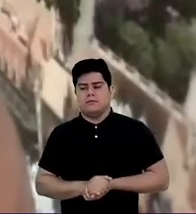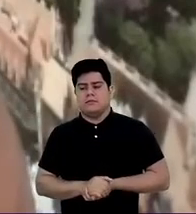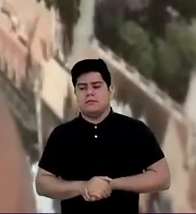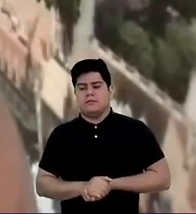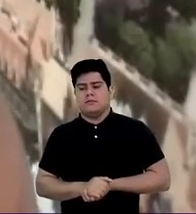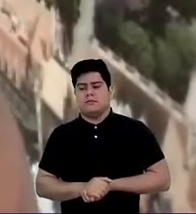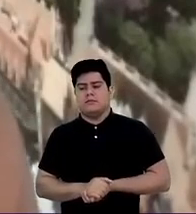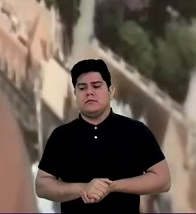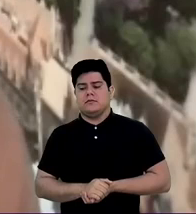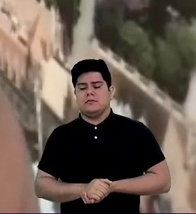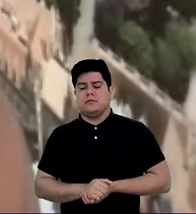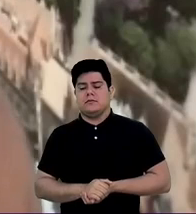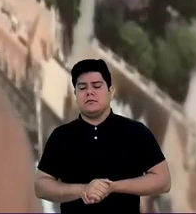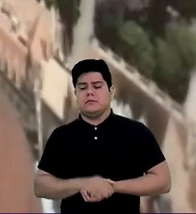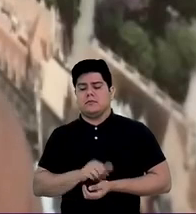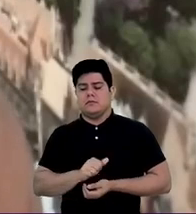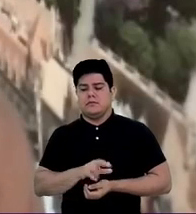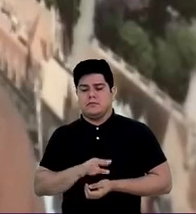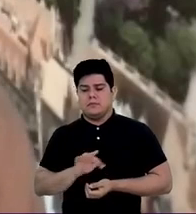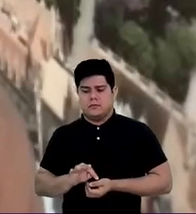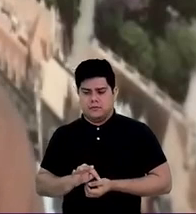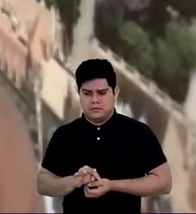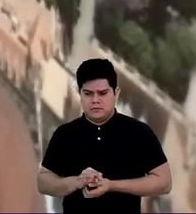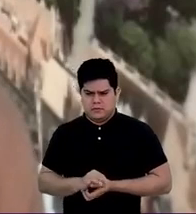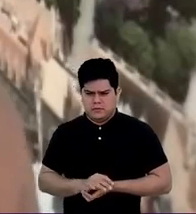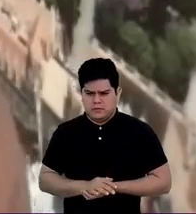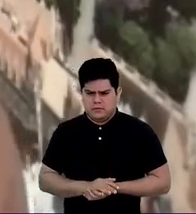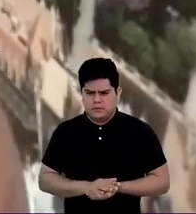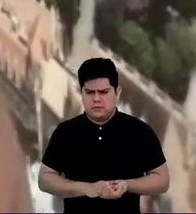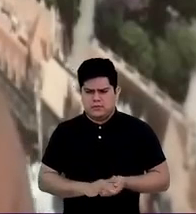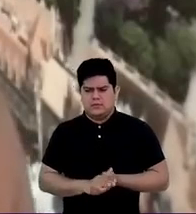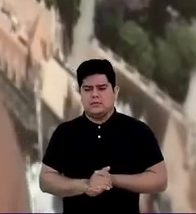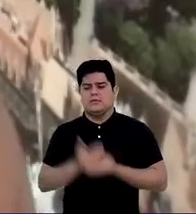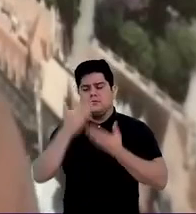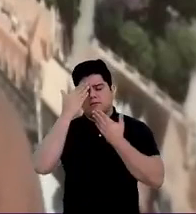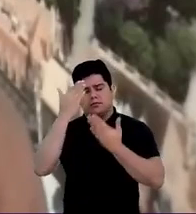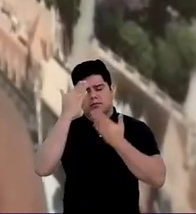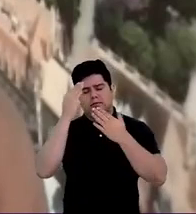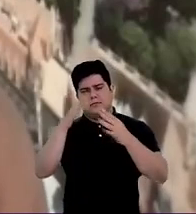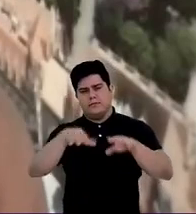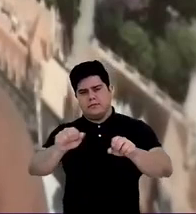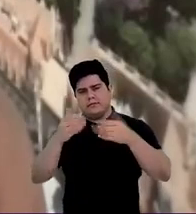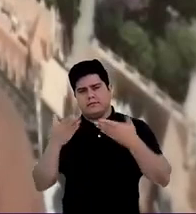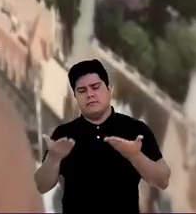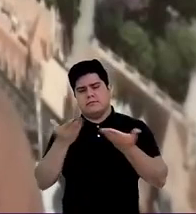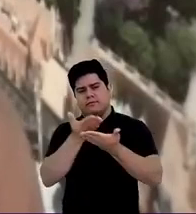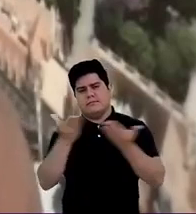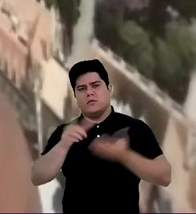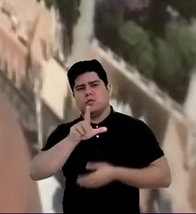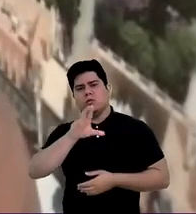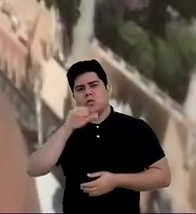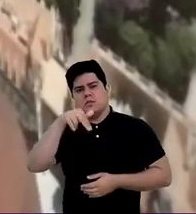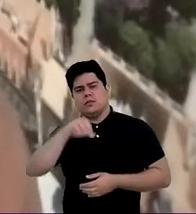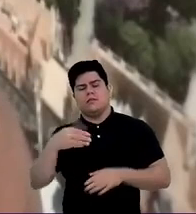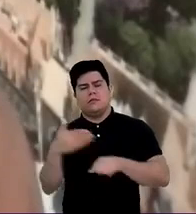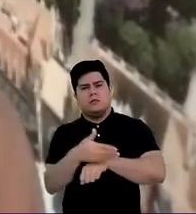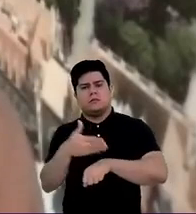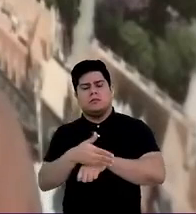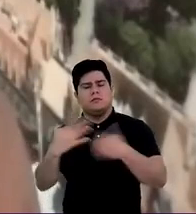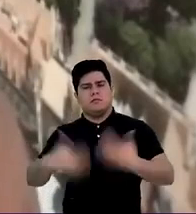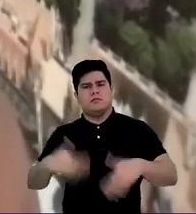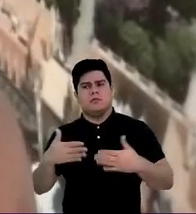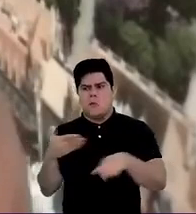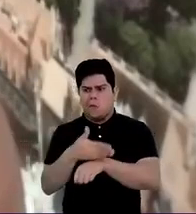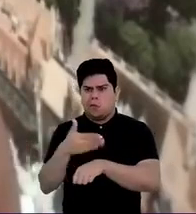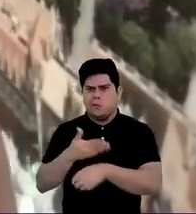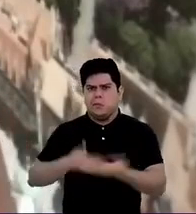já mencionou, e agradecer de público novamente o Dr. Luciano, que teve uma participação muito